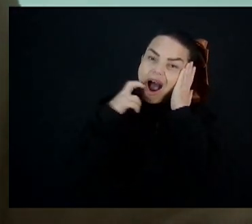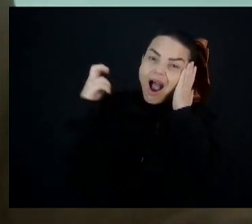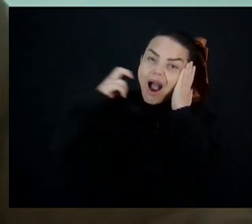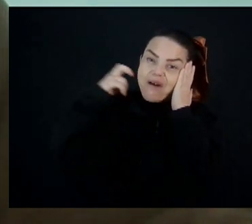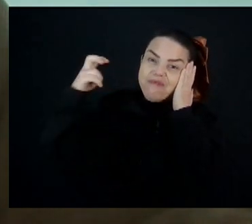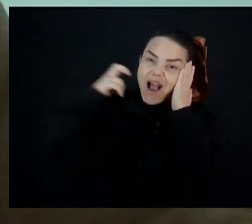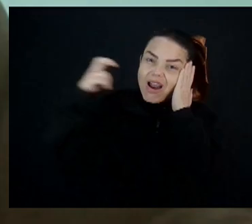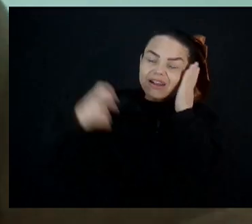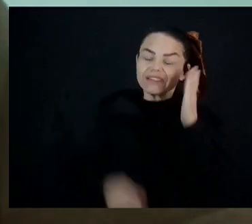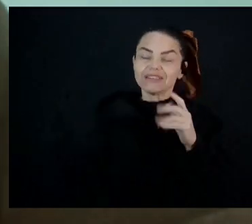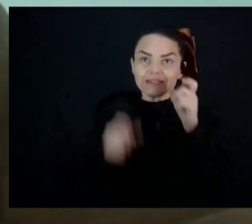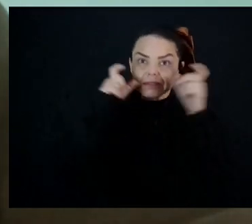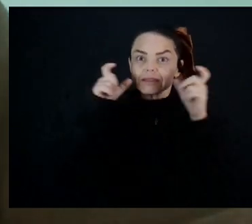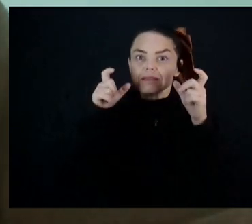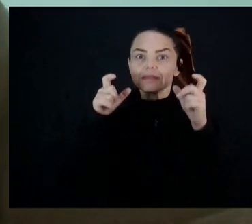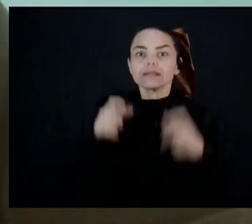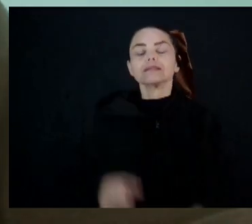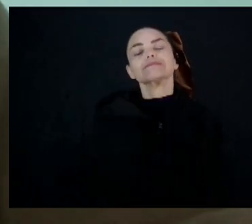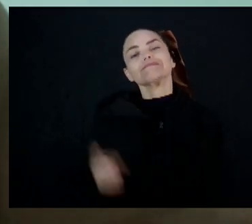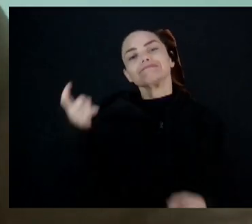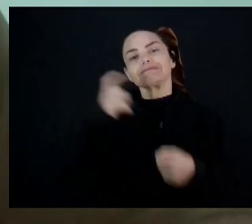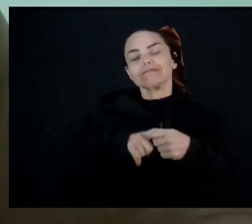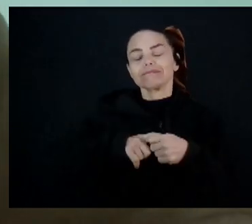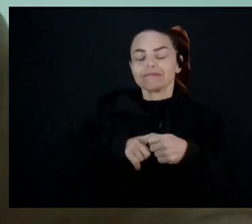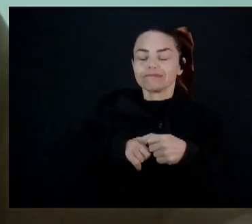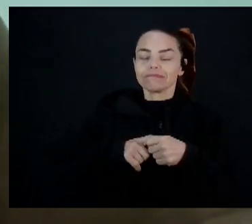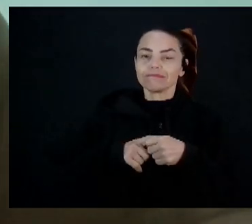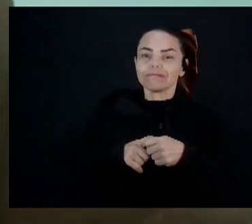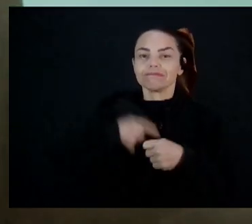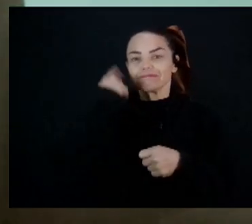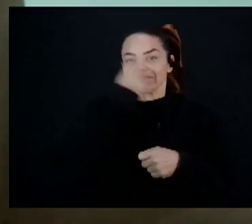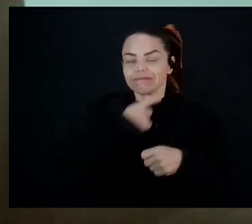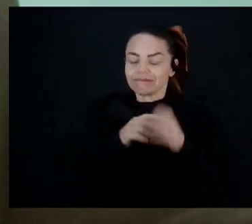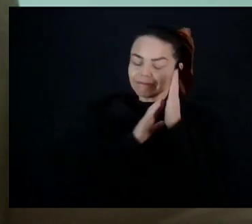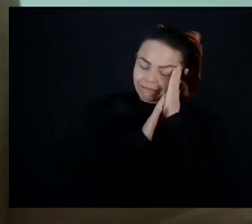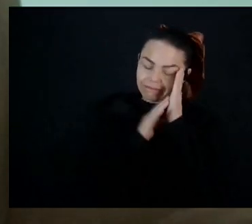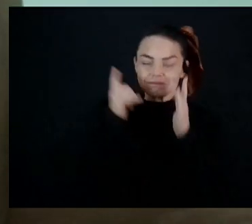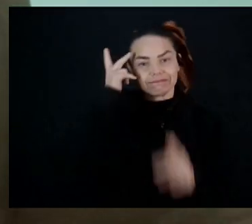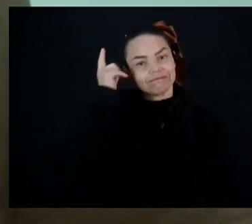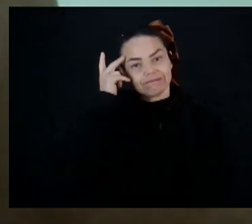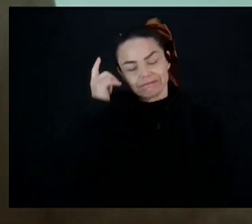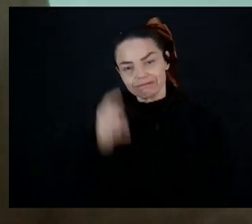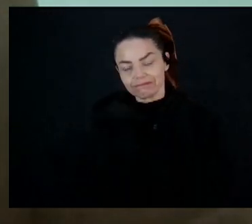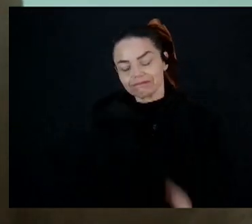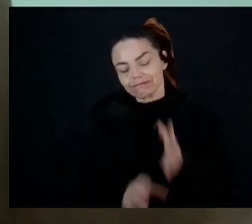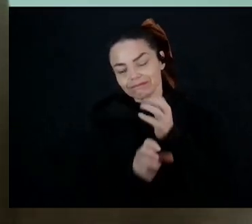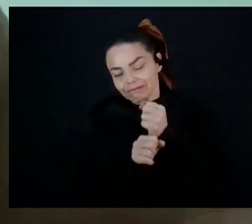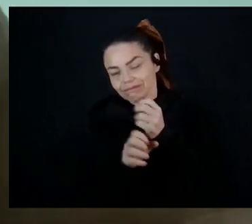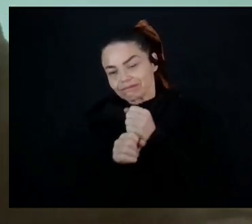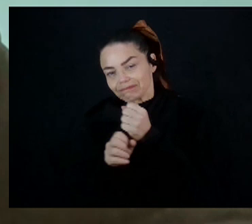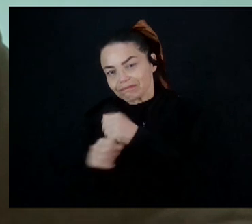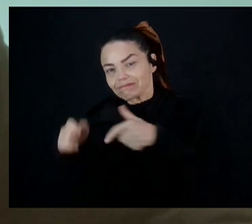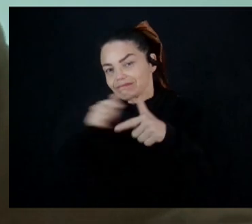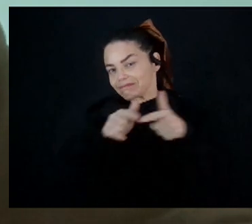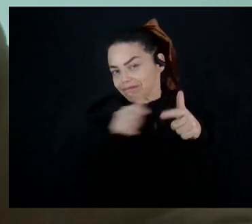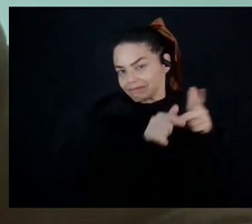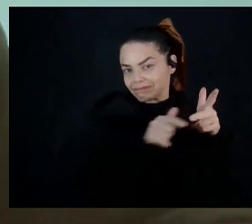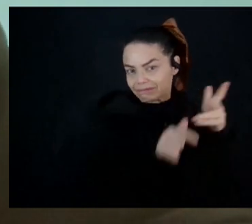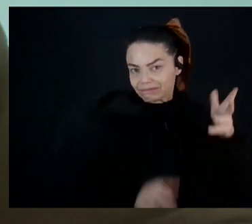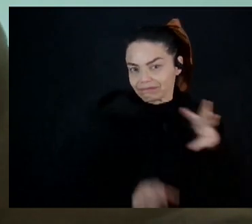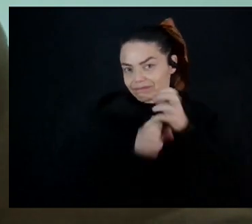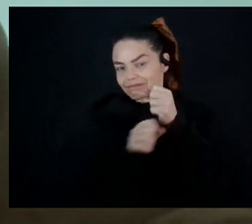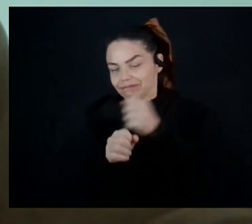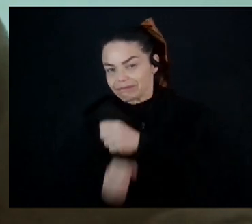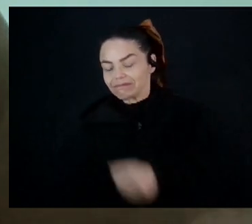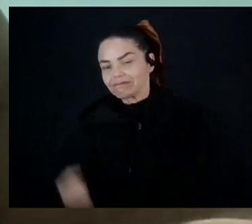eu tenha dificuldade para retomar as minhas horas de sono. Então, veja como uma coisa vai somando com a outra. E aí, também o número de horas de sono